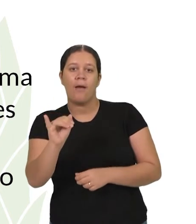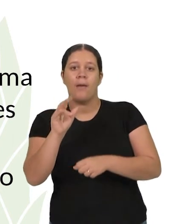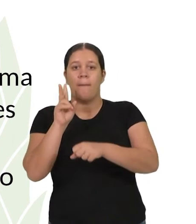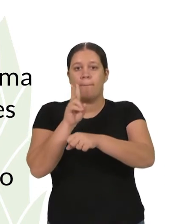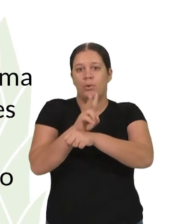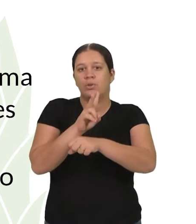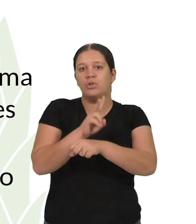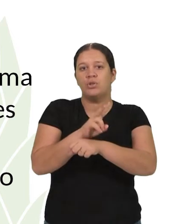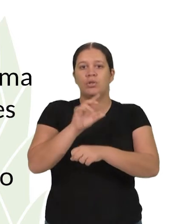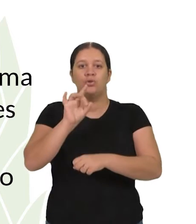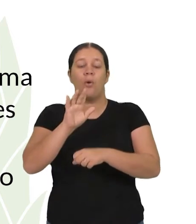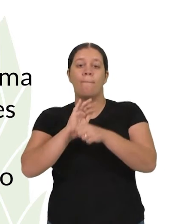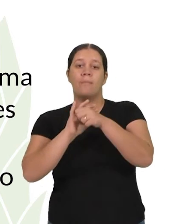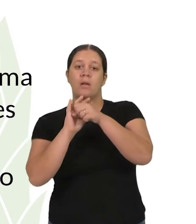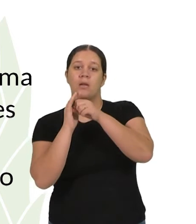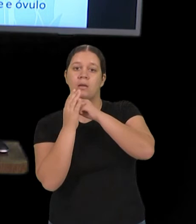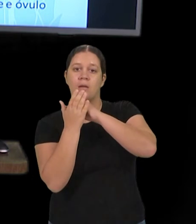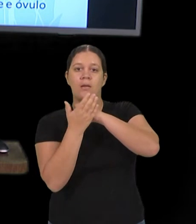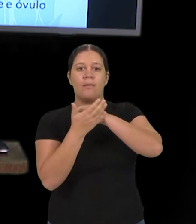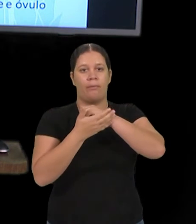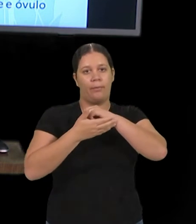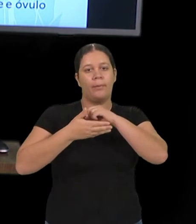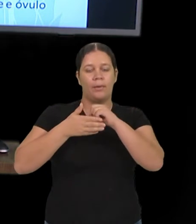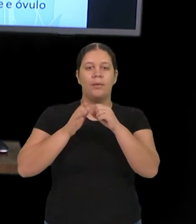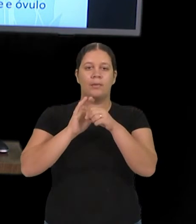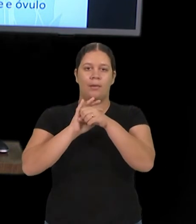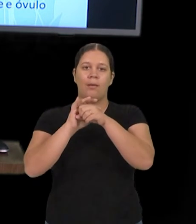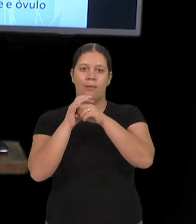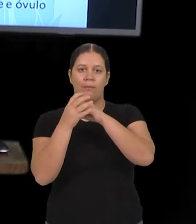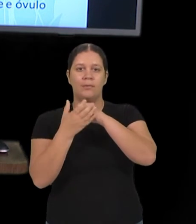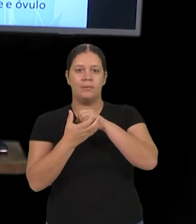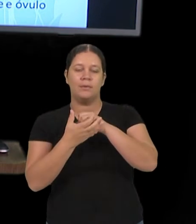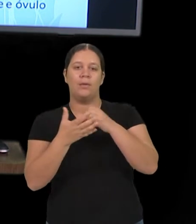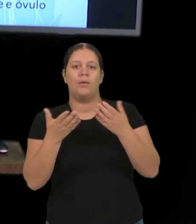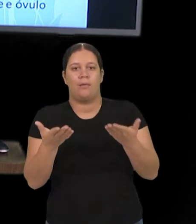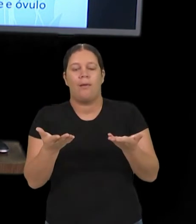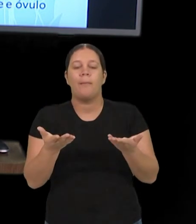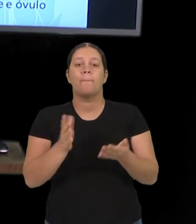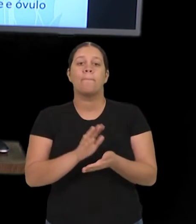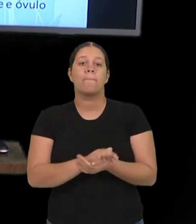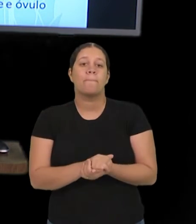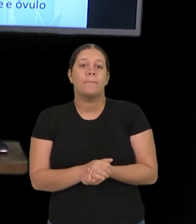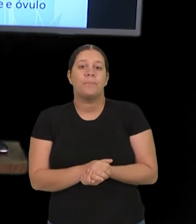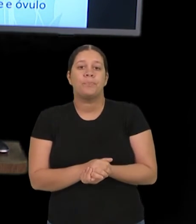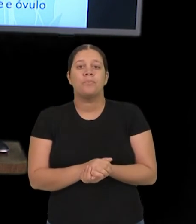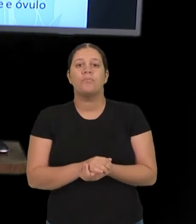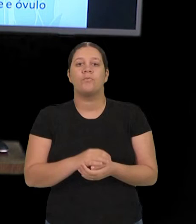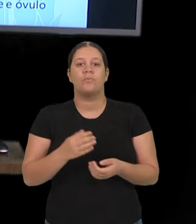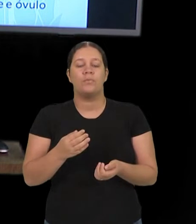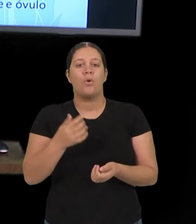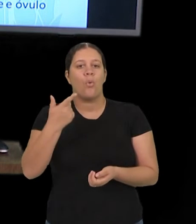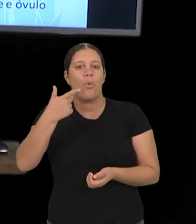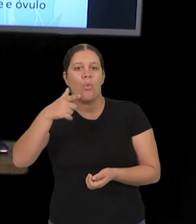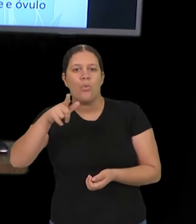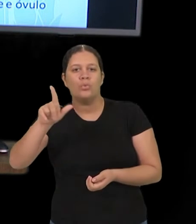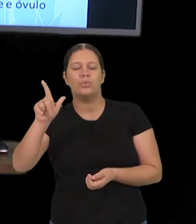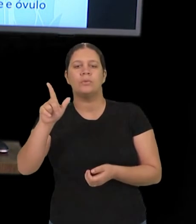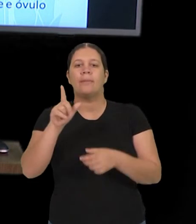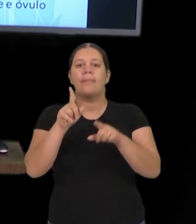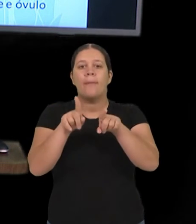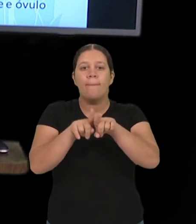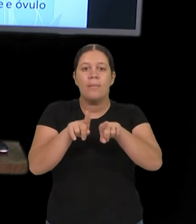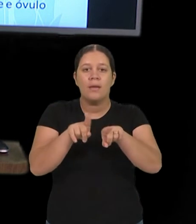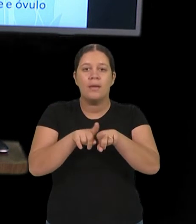ajudar a proteger essa membrana, proteger essa célula, tá? De agentes externos, de pancada física, o que for, tá? Uma